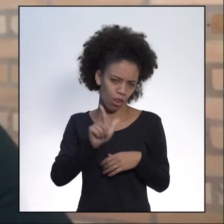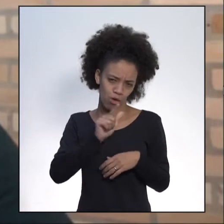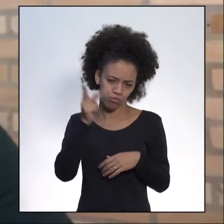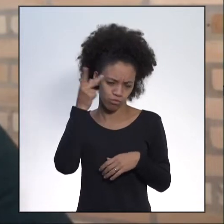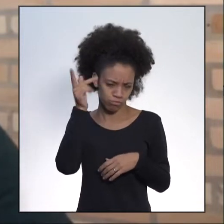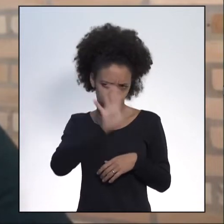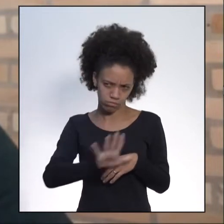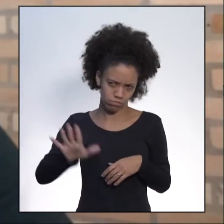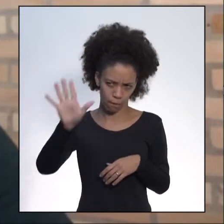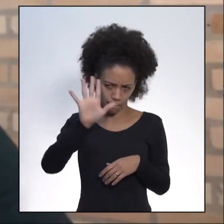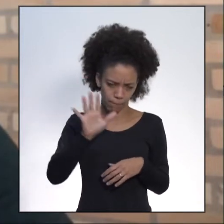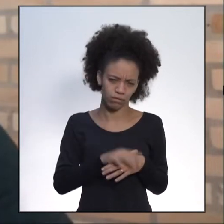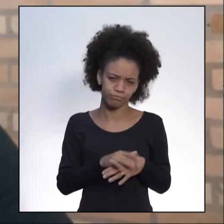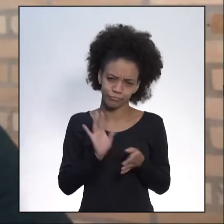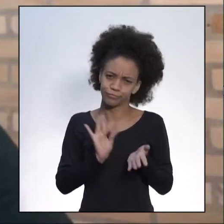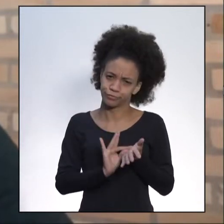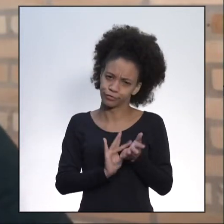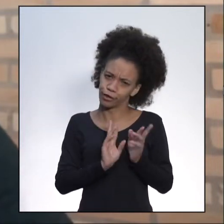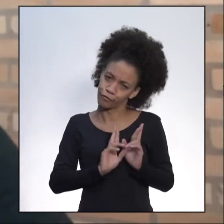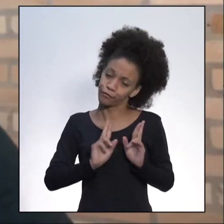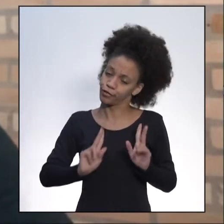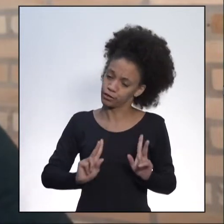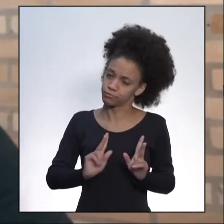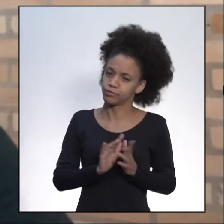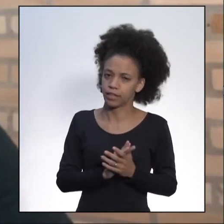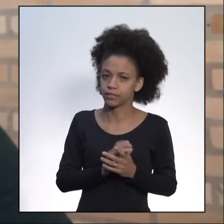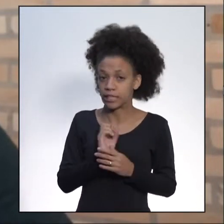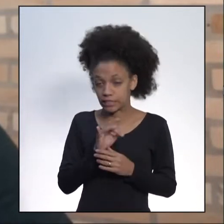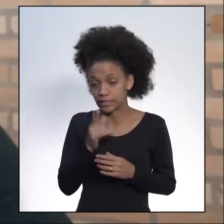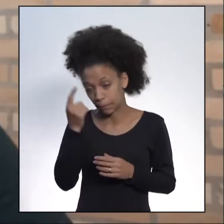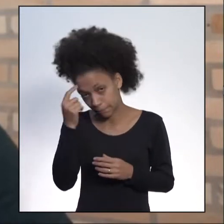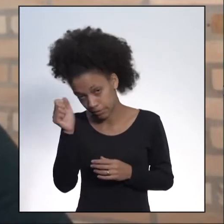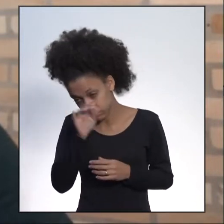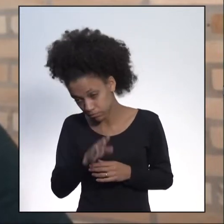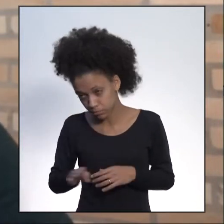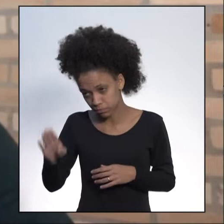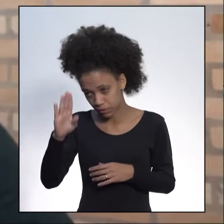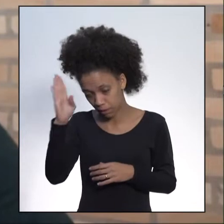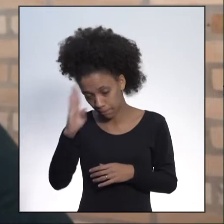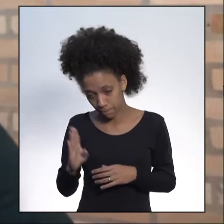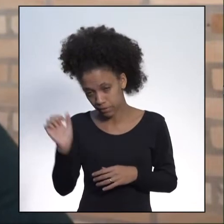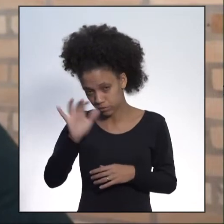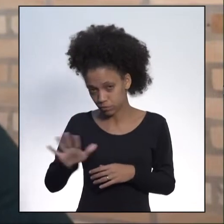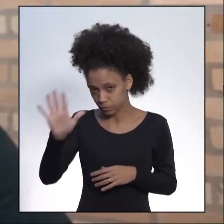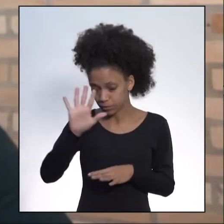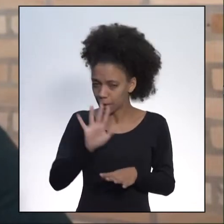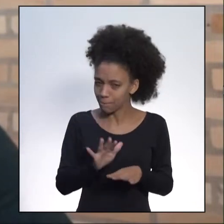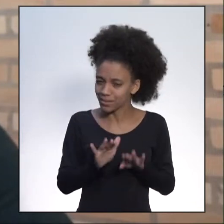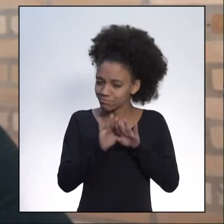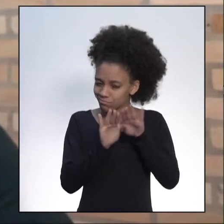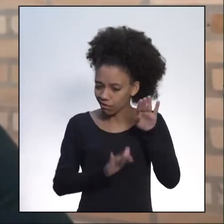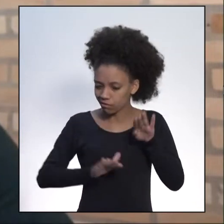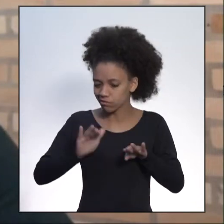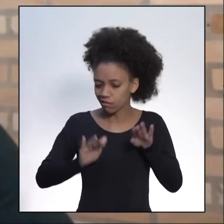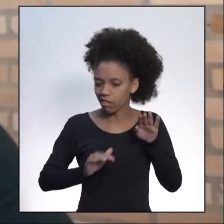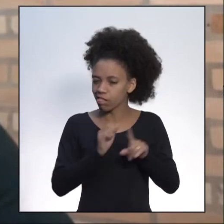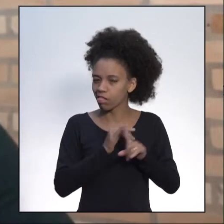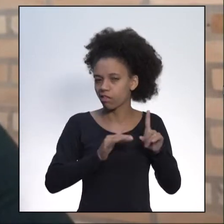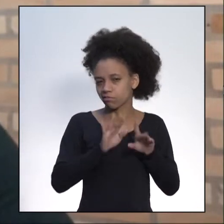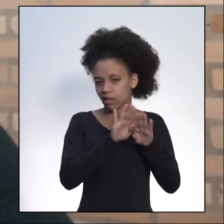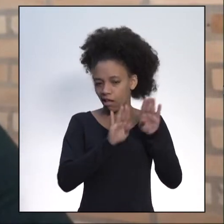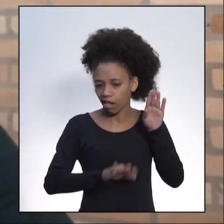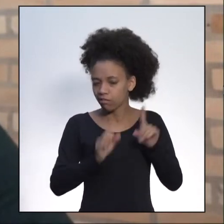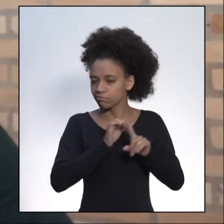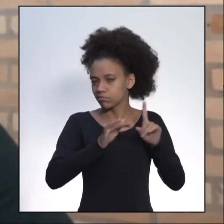é uma realidade diferenciada, se nós pensarmos no Brasil como um todo, mas a gente tem uma desigualdade social muito grande, né? Então,